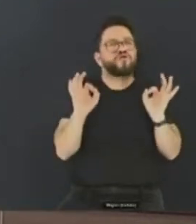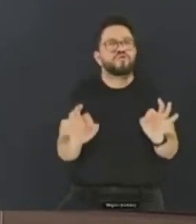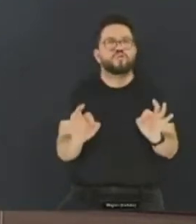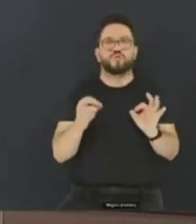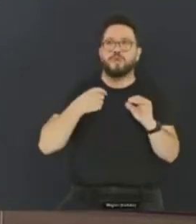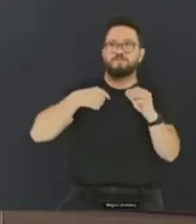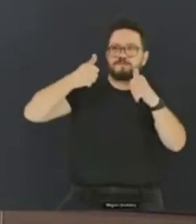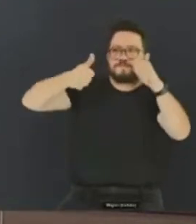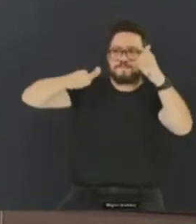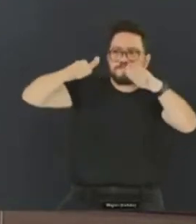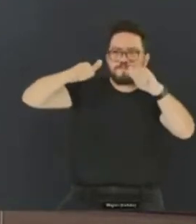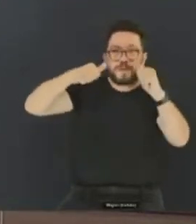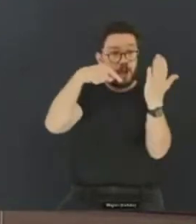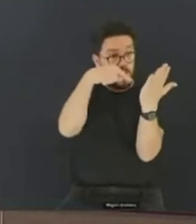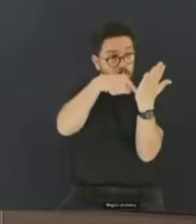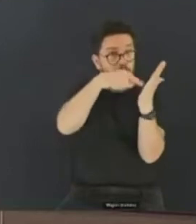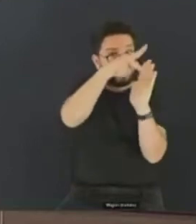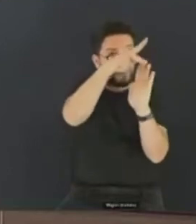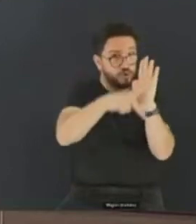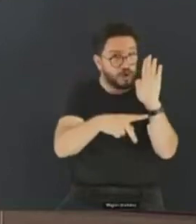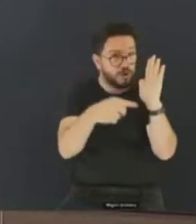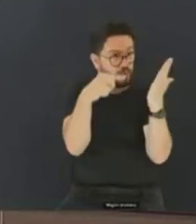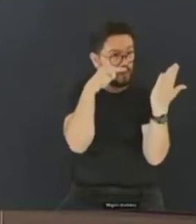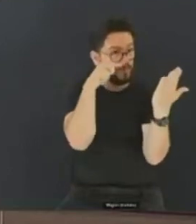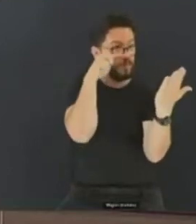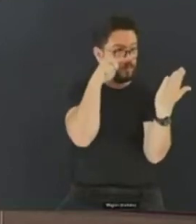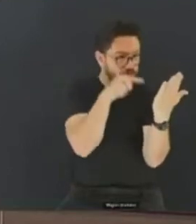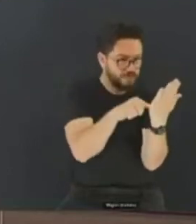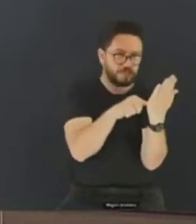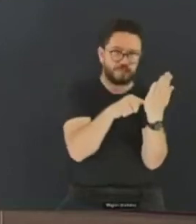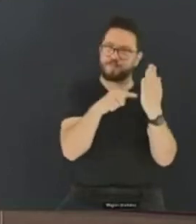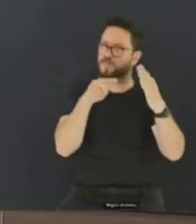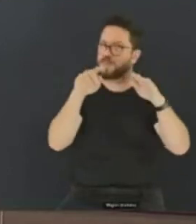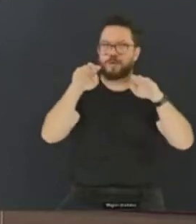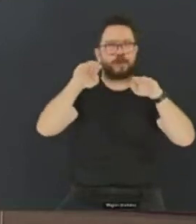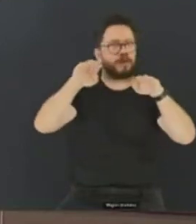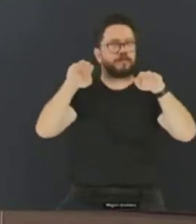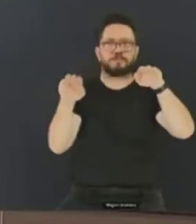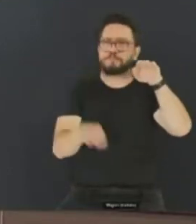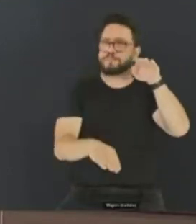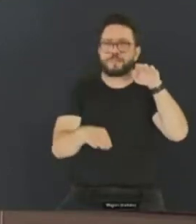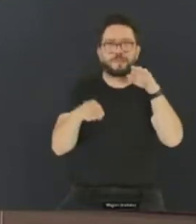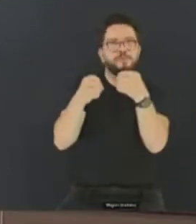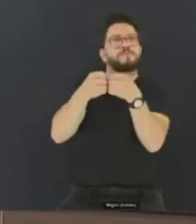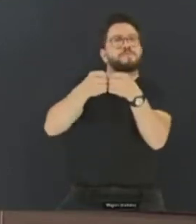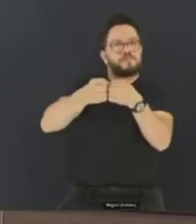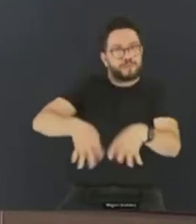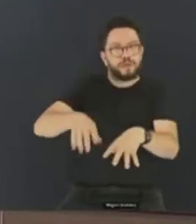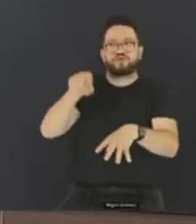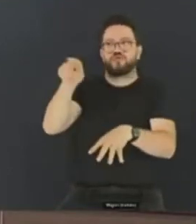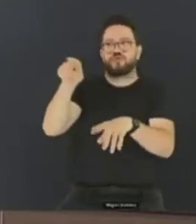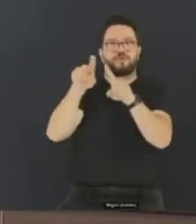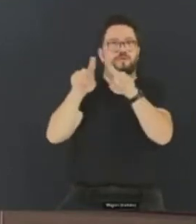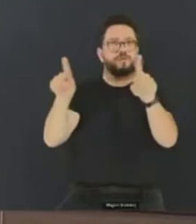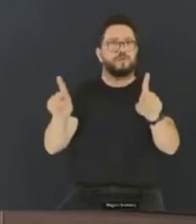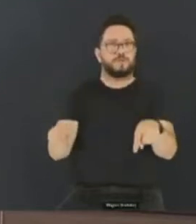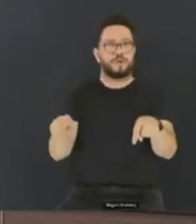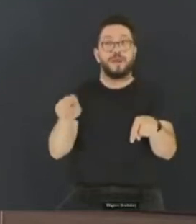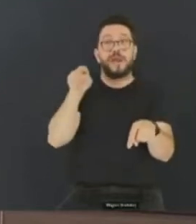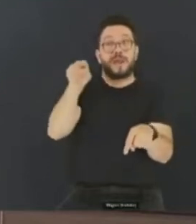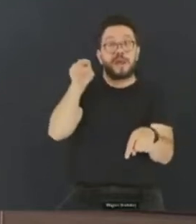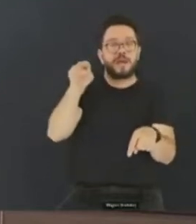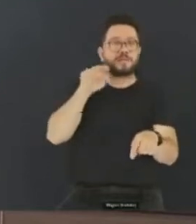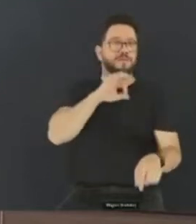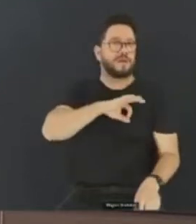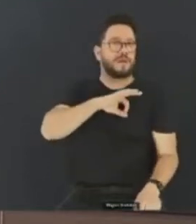está apresentada, ela é injusta com o servidor médio, aquele que recebe o salário, que não é um salário